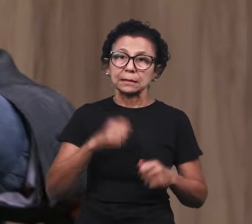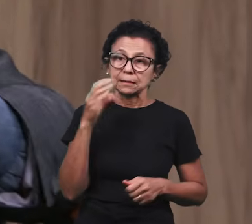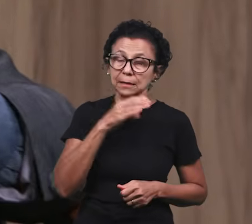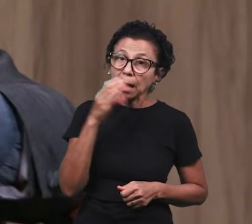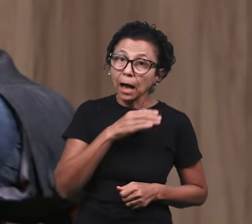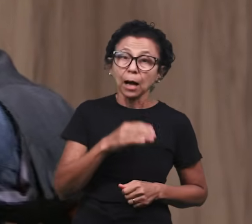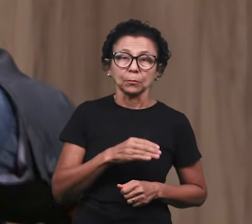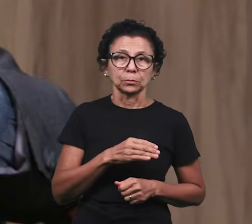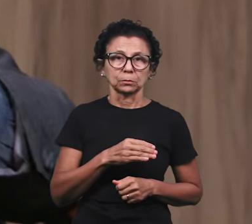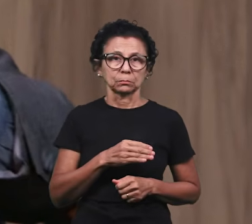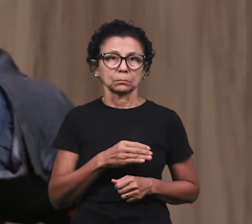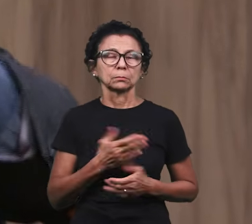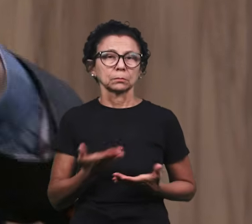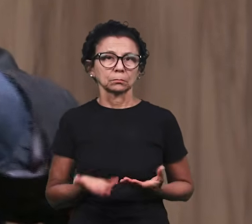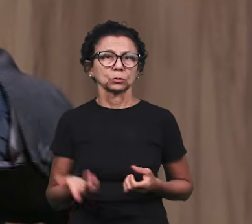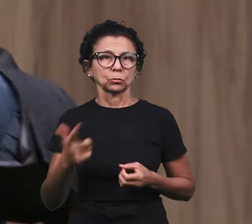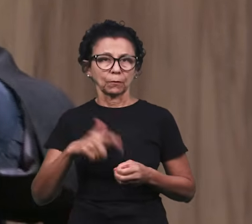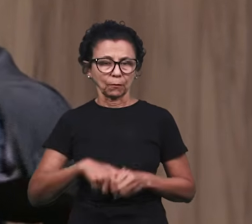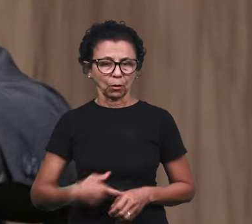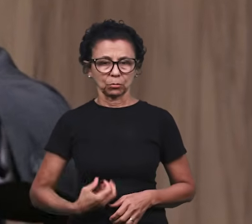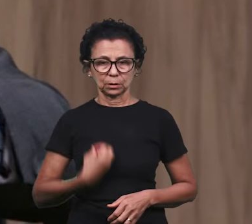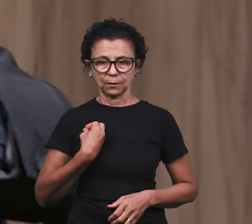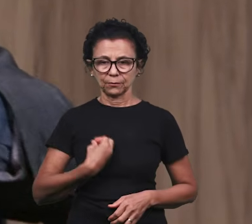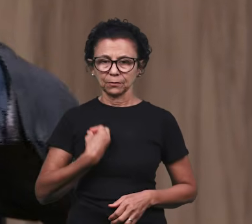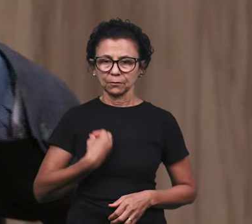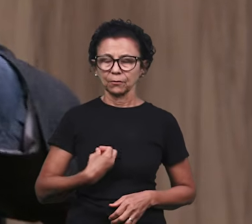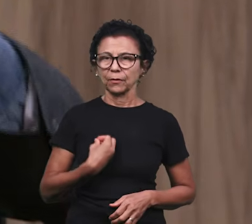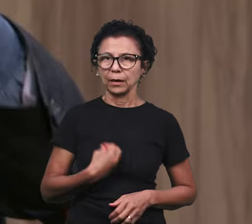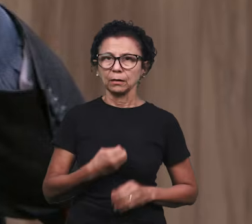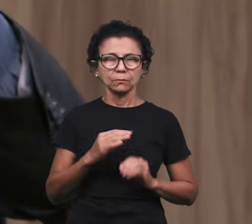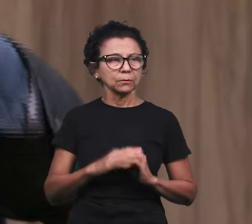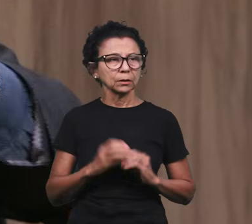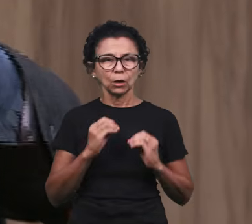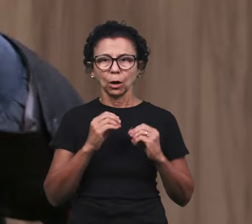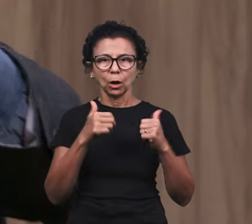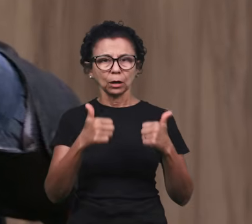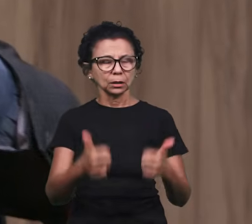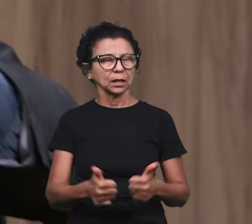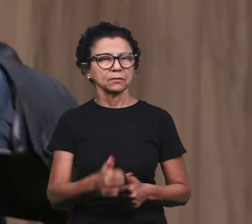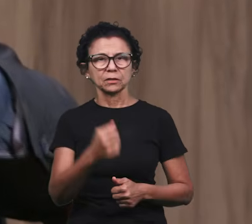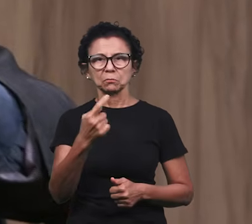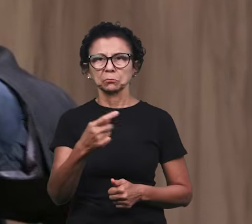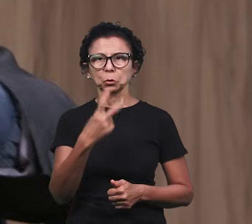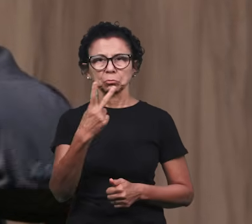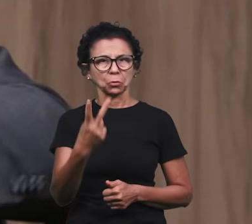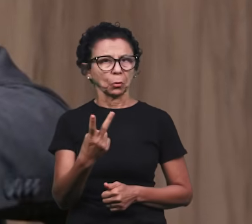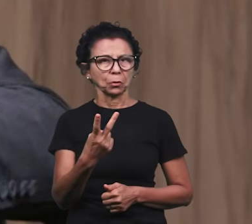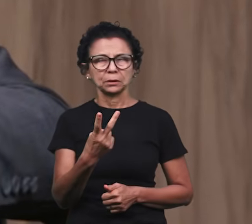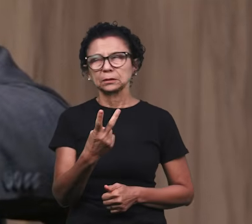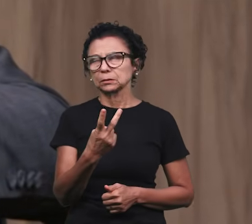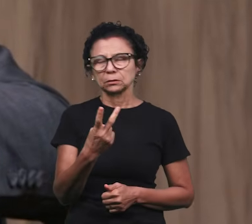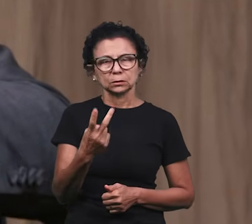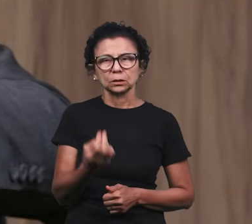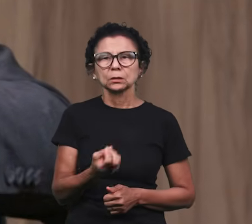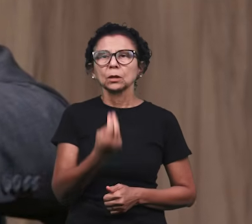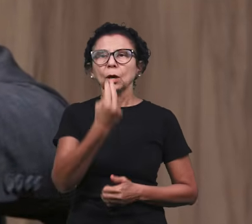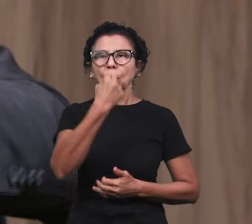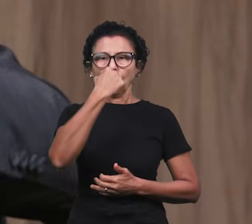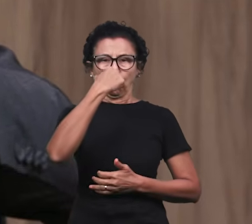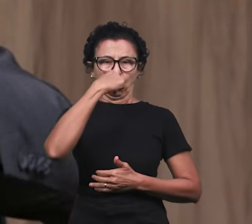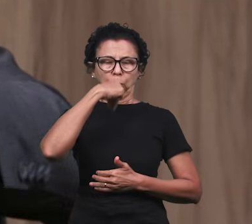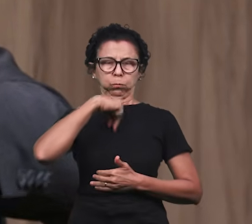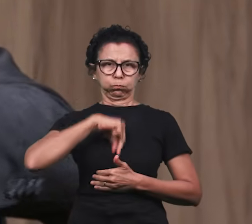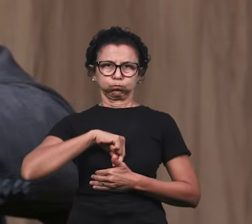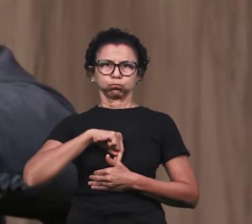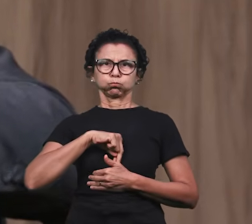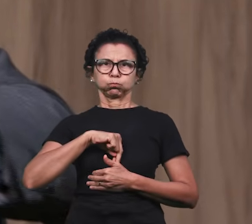volta bem, né? Ele vai ficar um ou 2 dias entubado para poder restabelecer e ele vai sair do tubo.